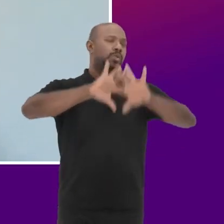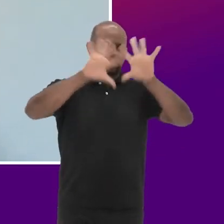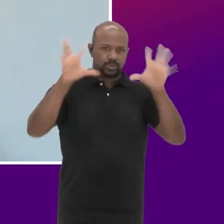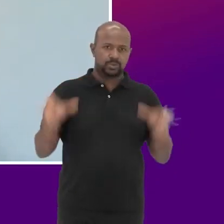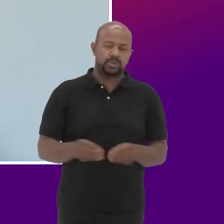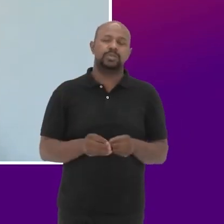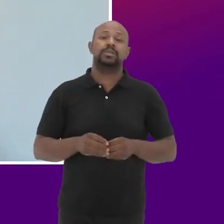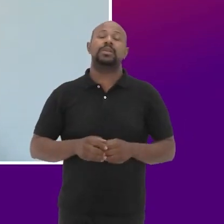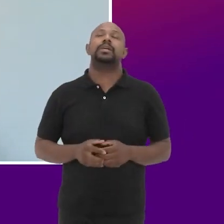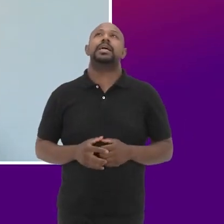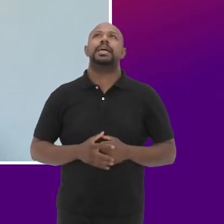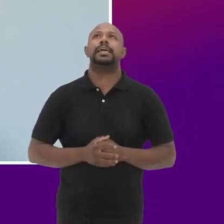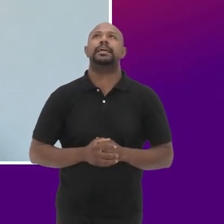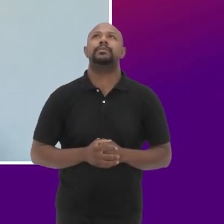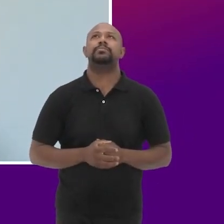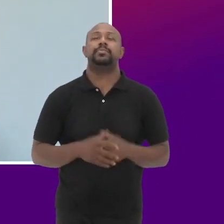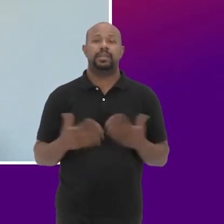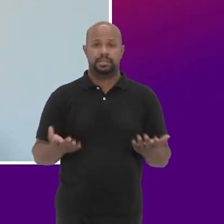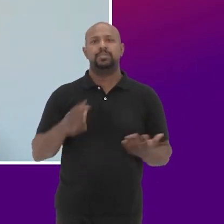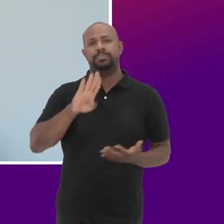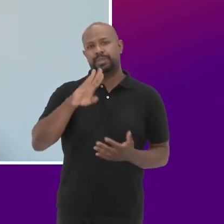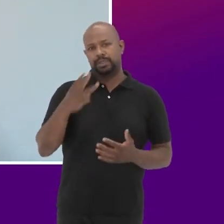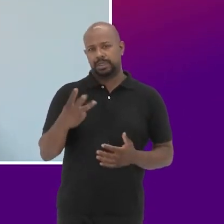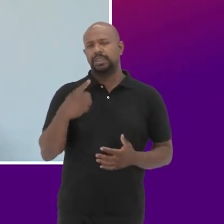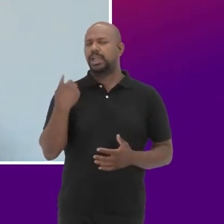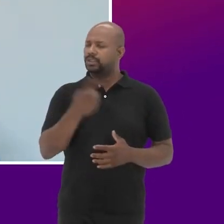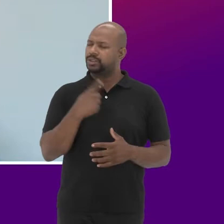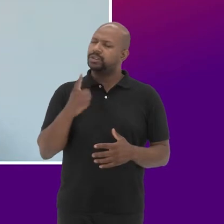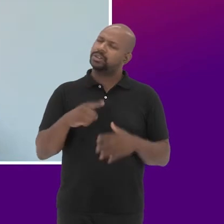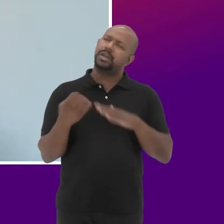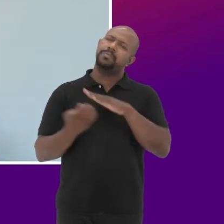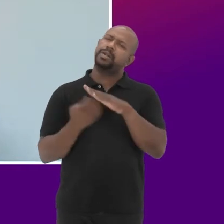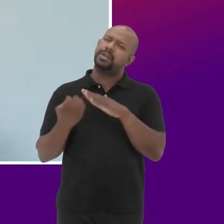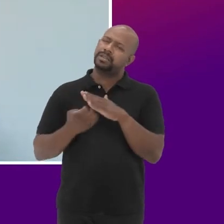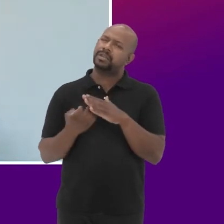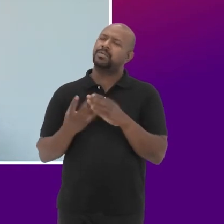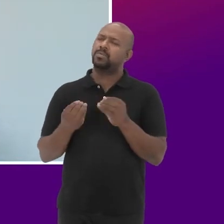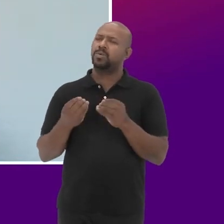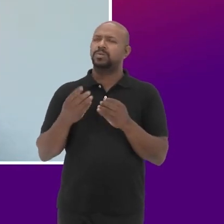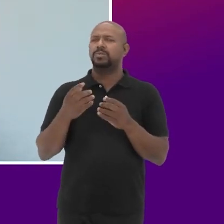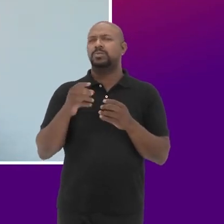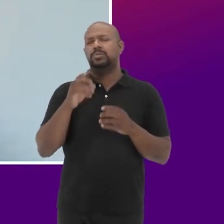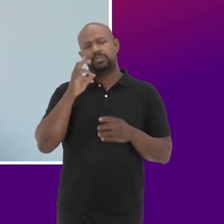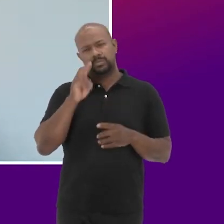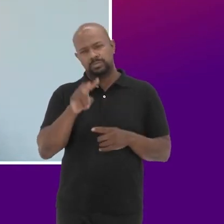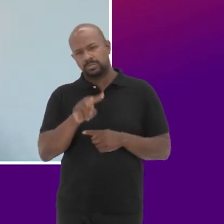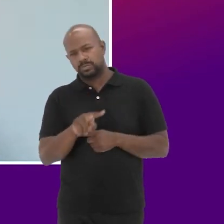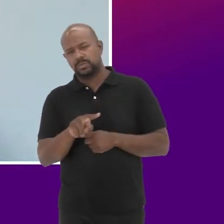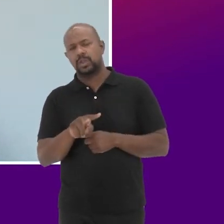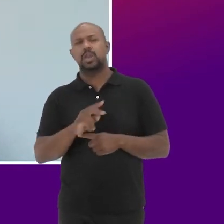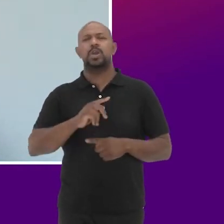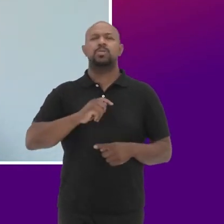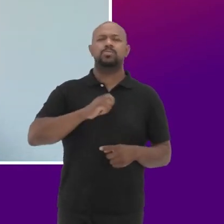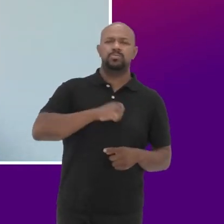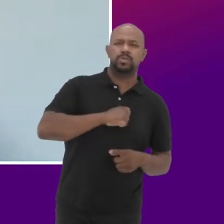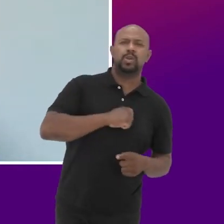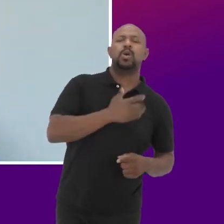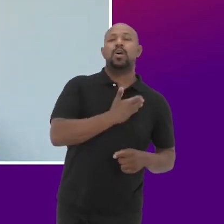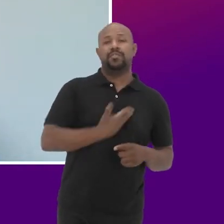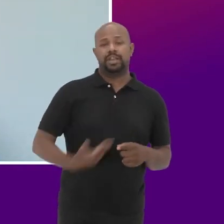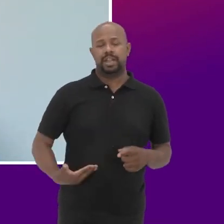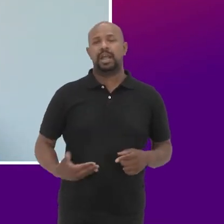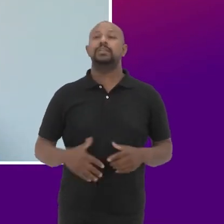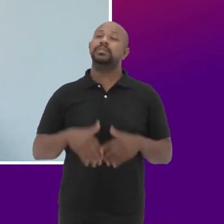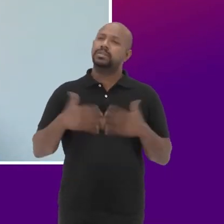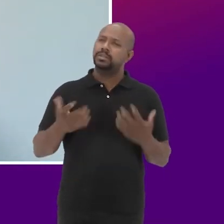todo, tá? Ainda sobre o B3, né, a gente é bastante supervisionado e governado, né?